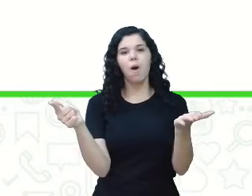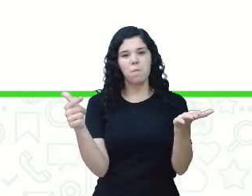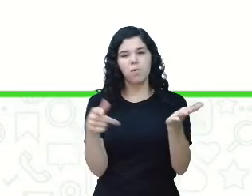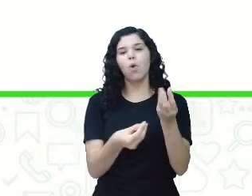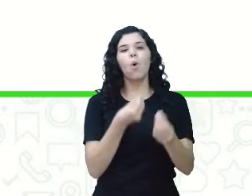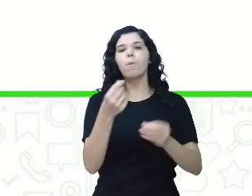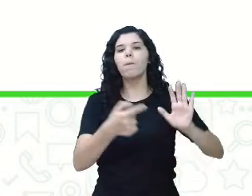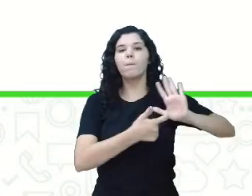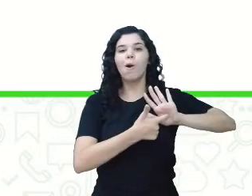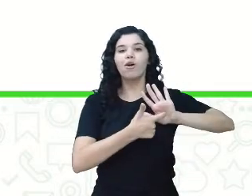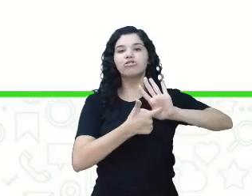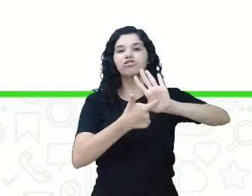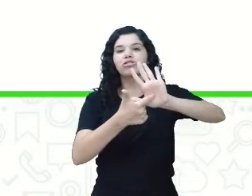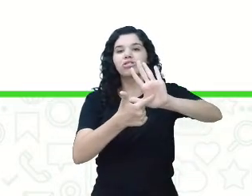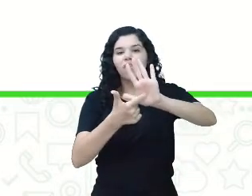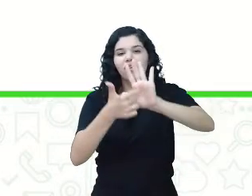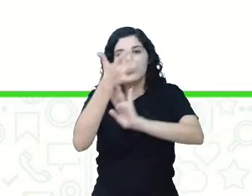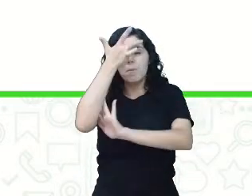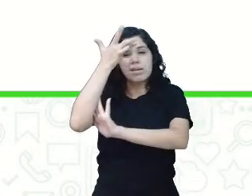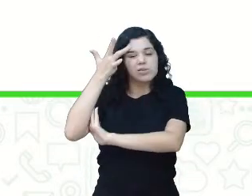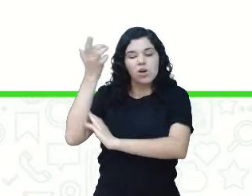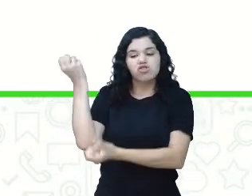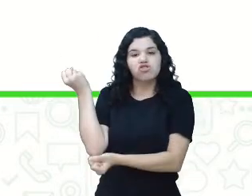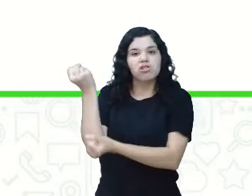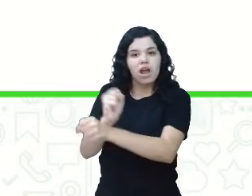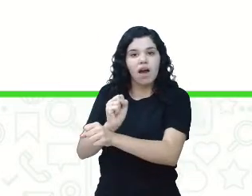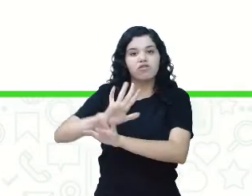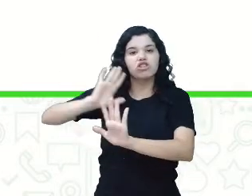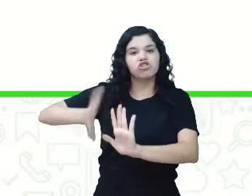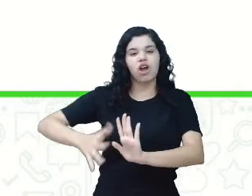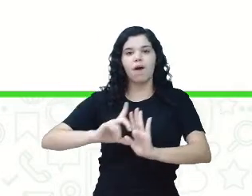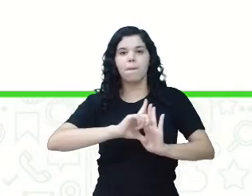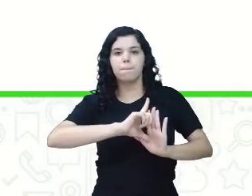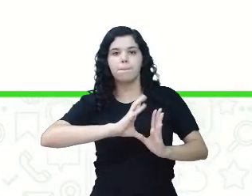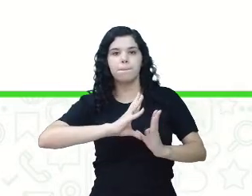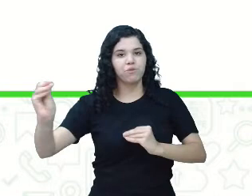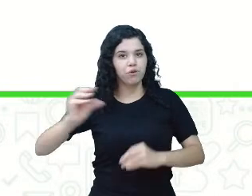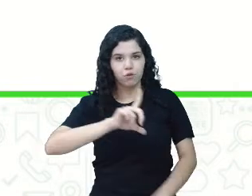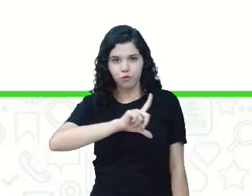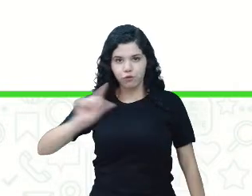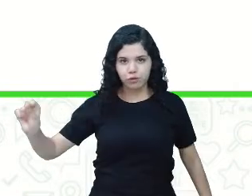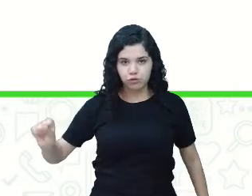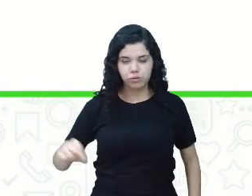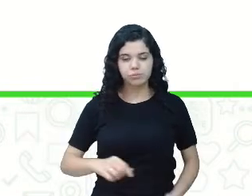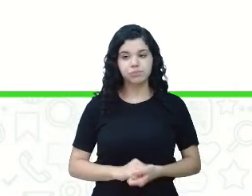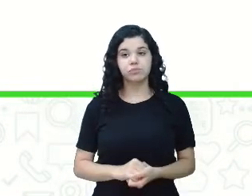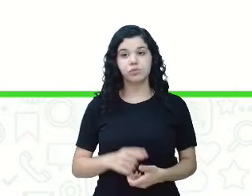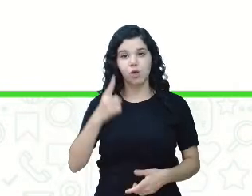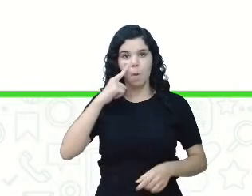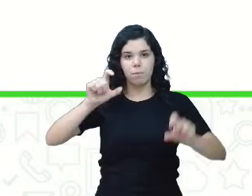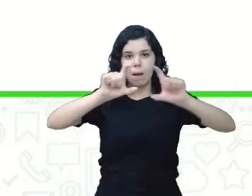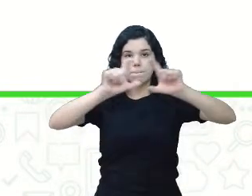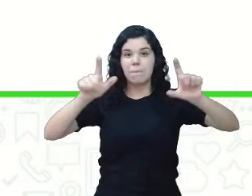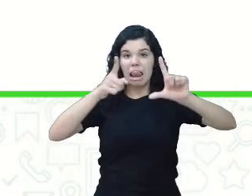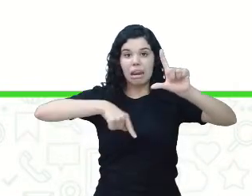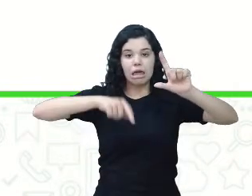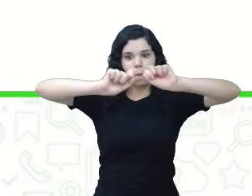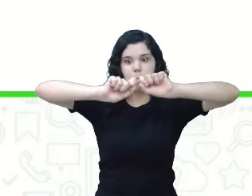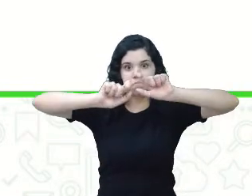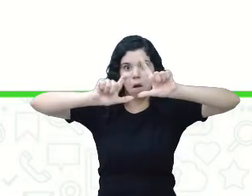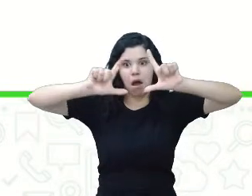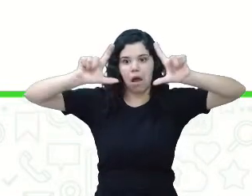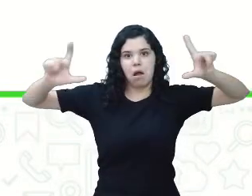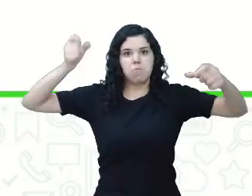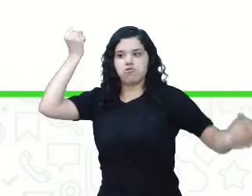apresentava uma escrava ou um escravo que estava fugido, escrava, bem grande, e isso era nos